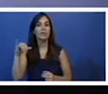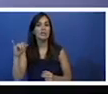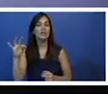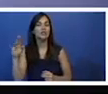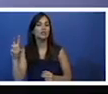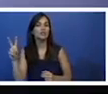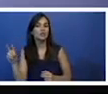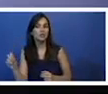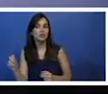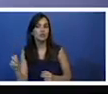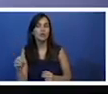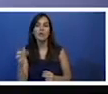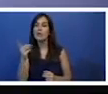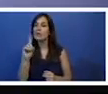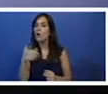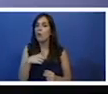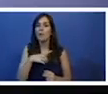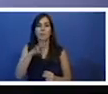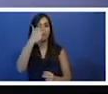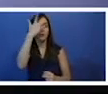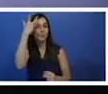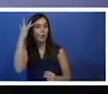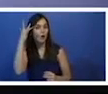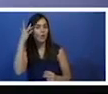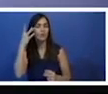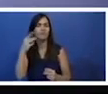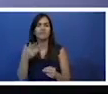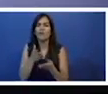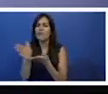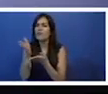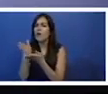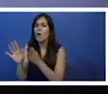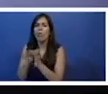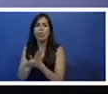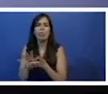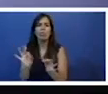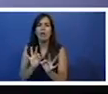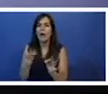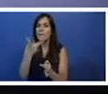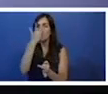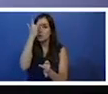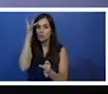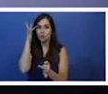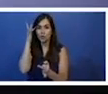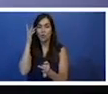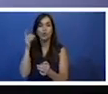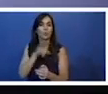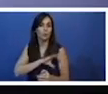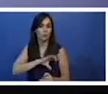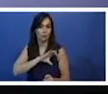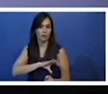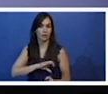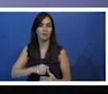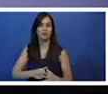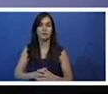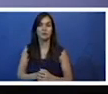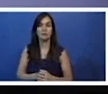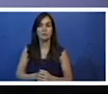Impessoal. Se é impessoal, não se refere a nenhuma pessoa da nossa língua portuguesa, da